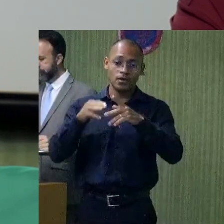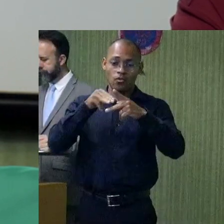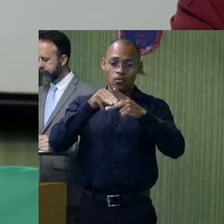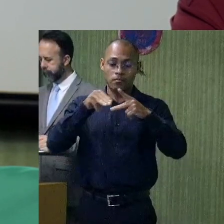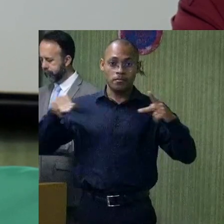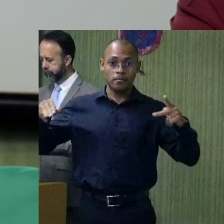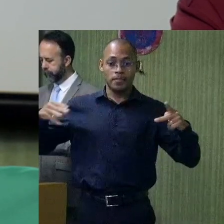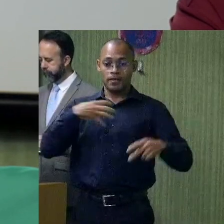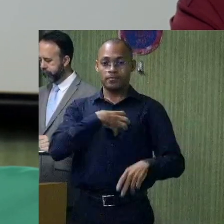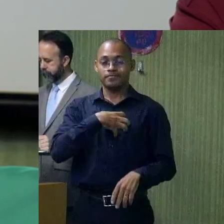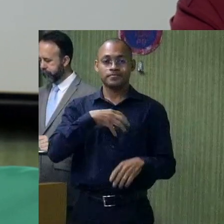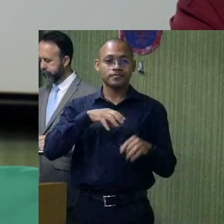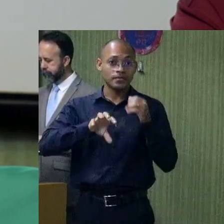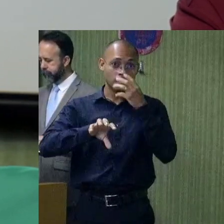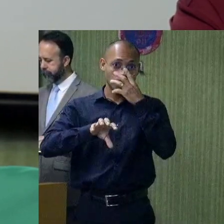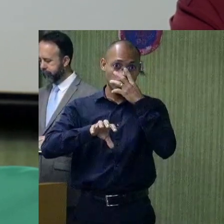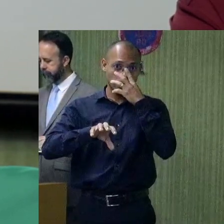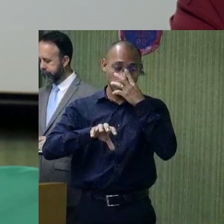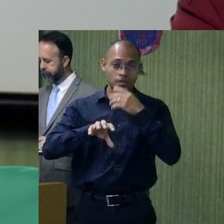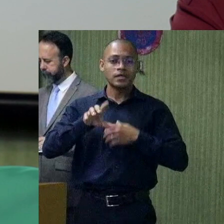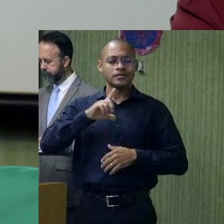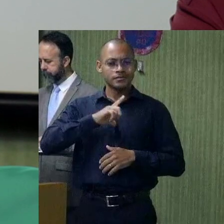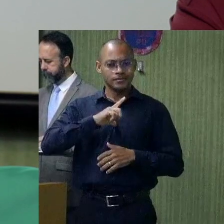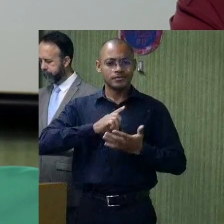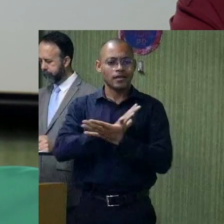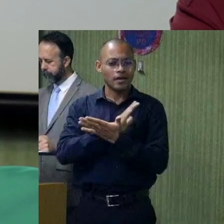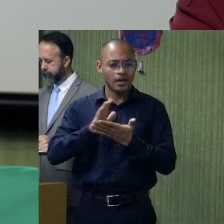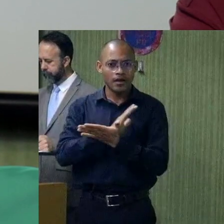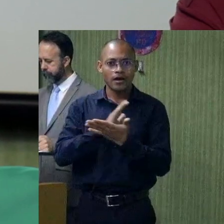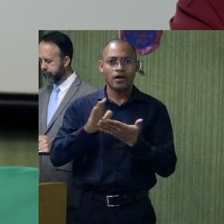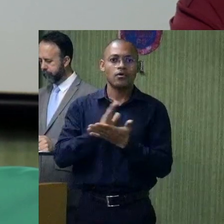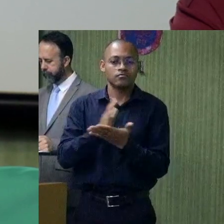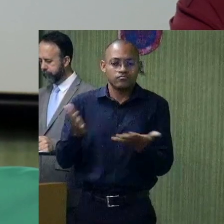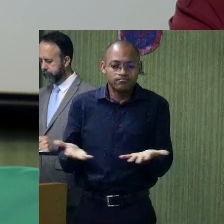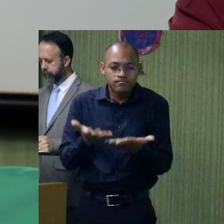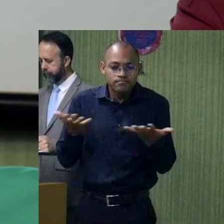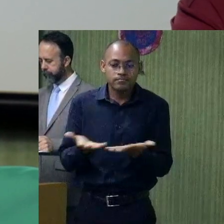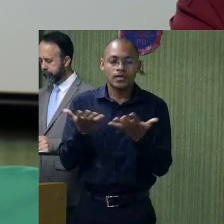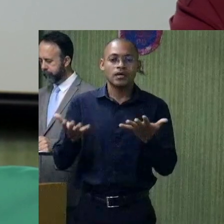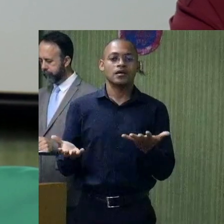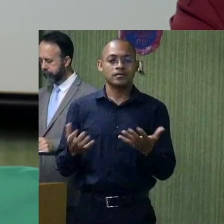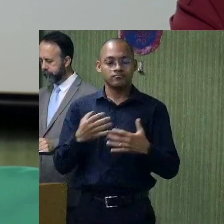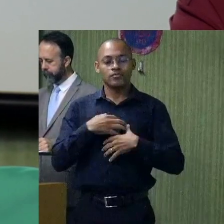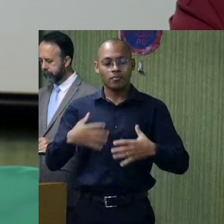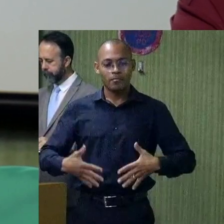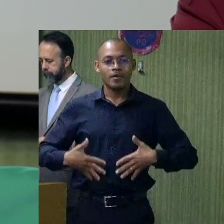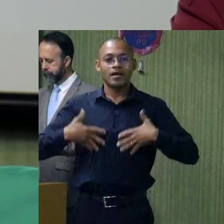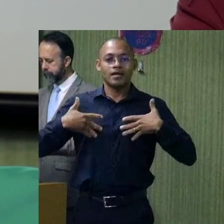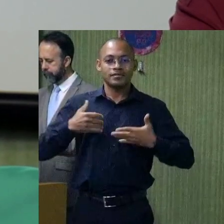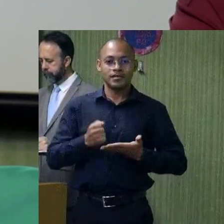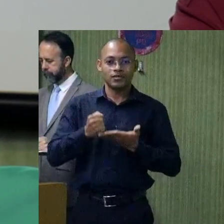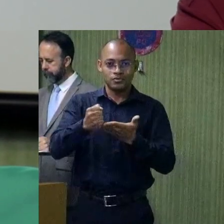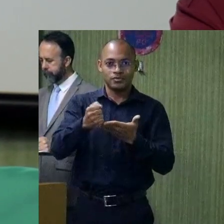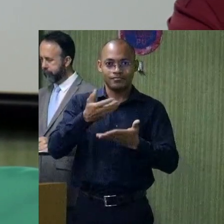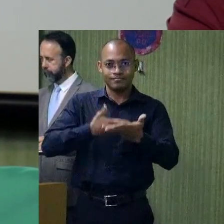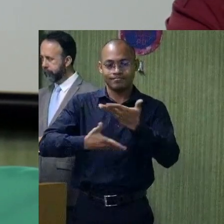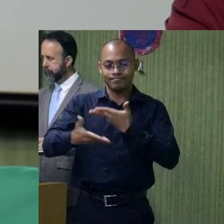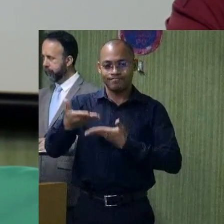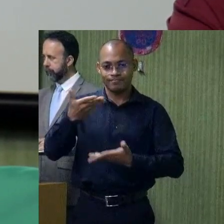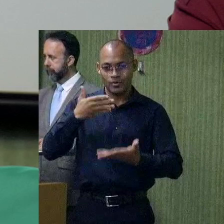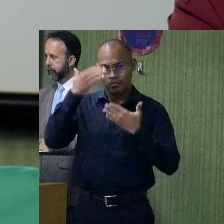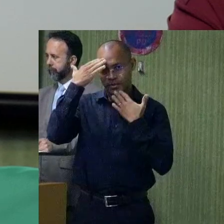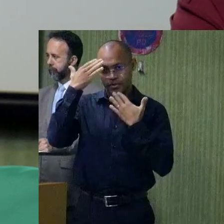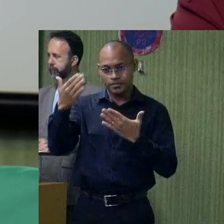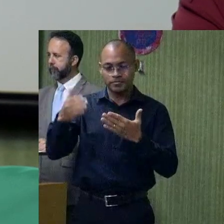Bahia no Mp Bahia temos algumas iniciativas E será um prazer cooperar com as colegas Obrigada Letícia